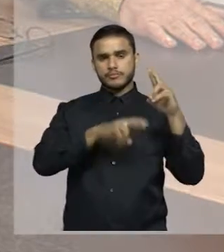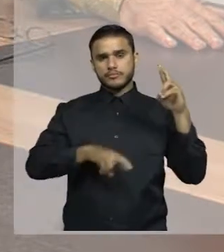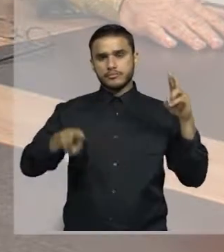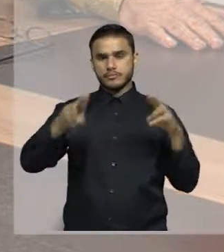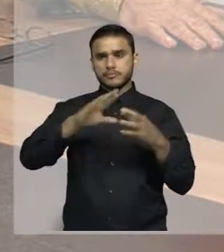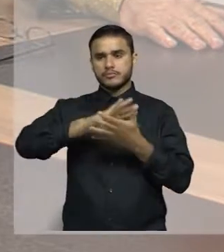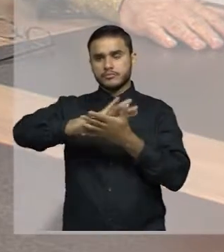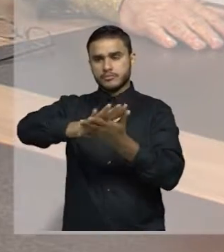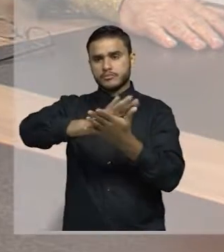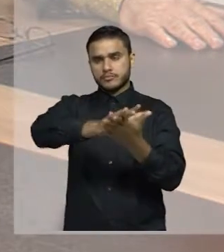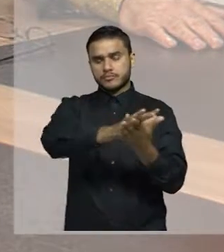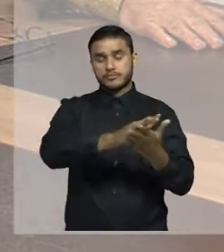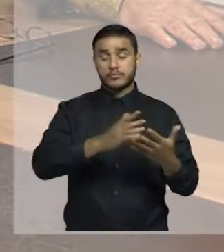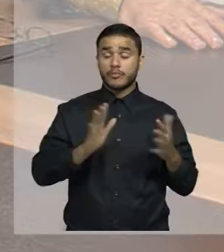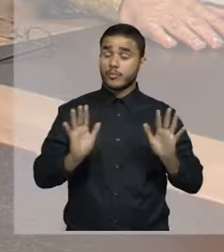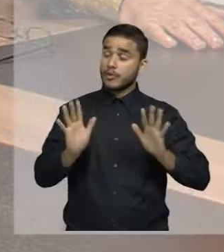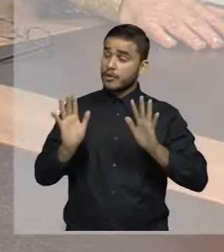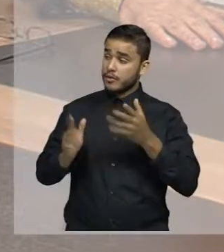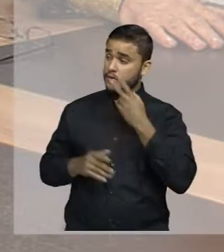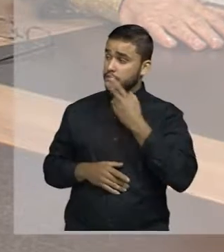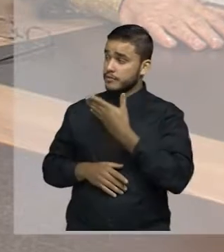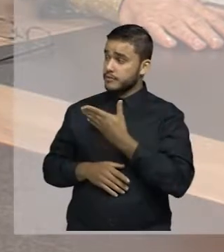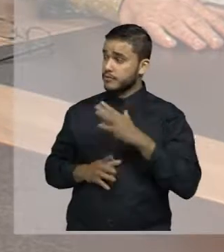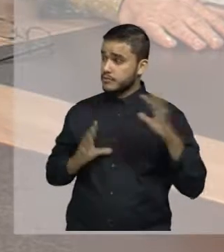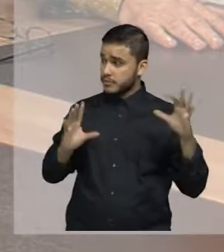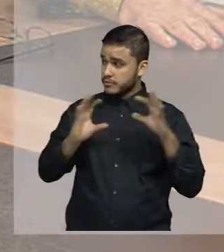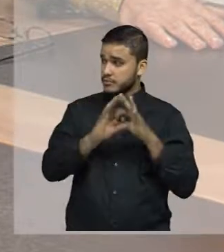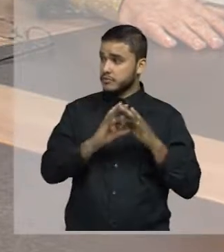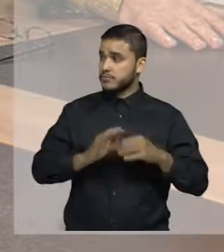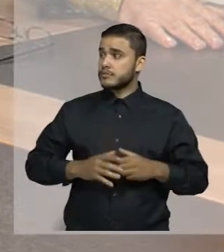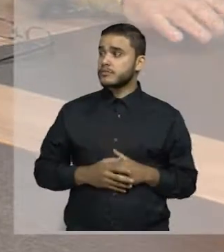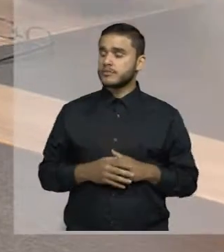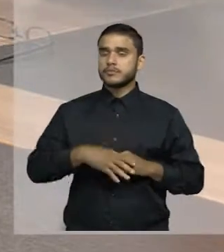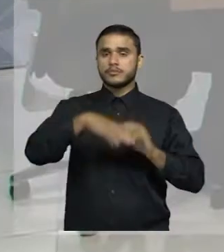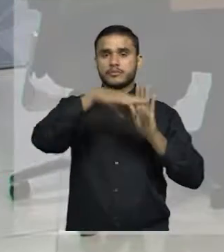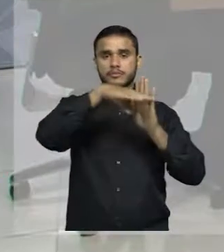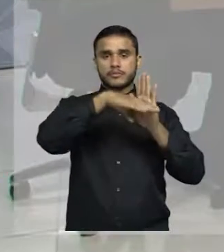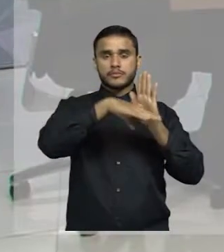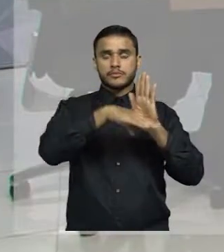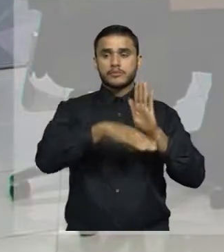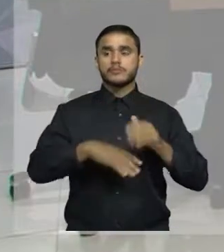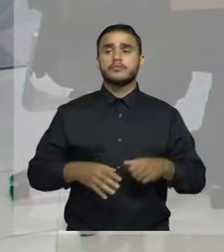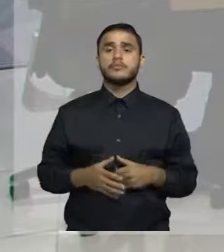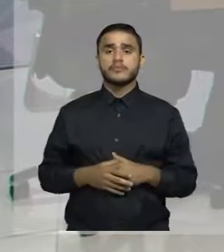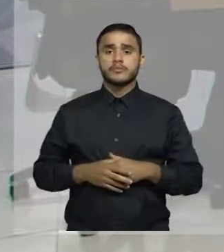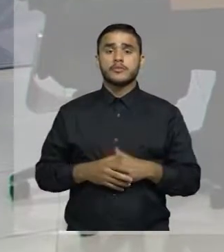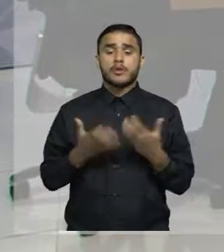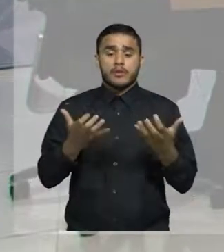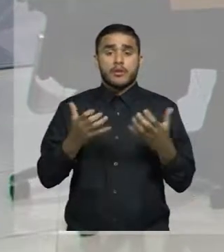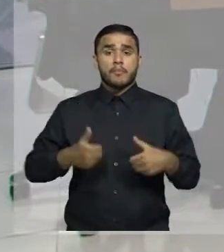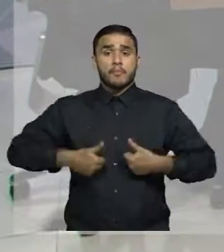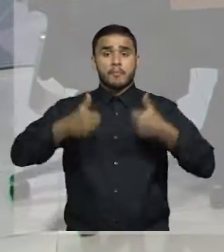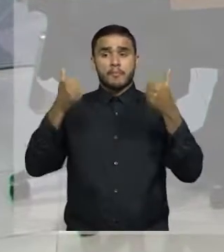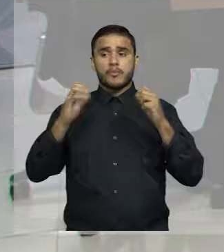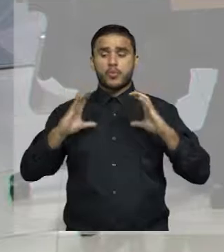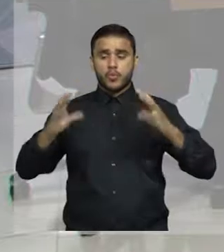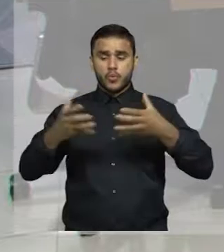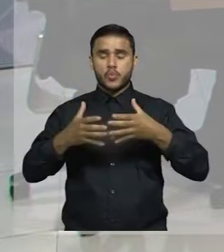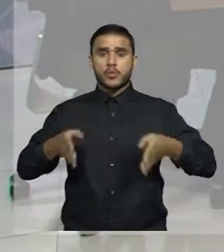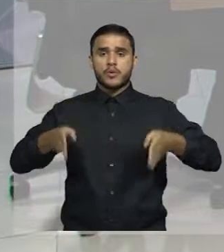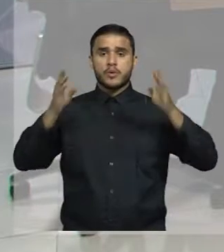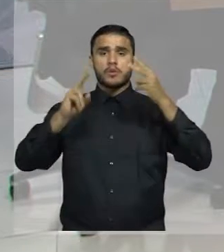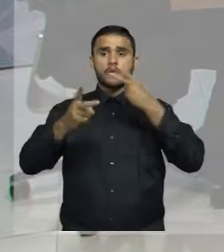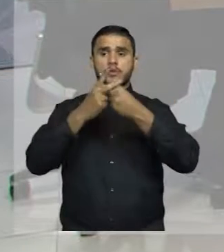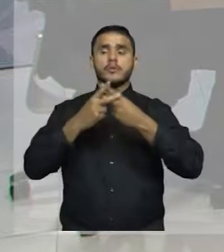Religião. No caso, em religião. No caso, não sei se estaria dentro dessa lista. Eles estão especificamente querendo benesses na cadeia para os que